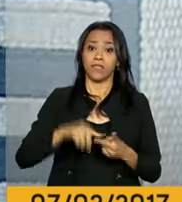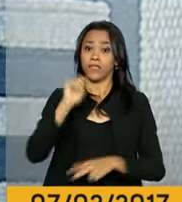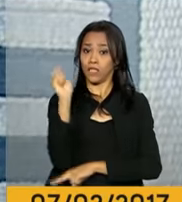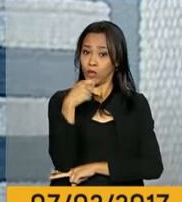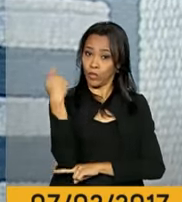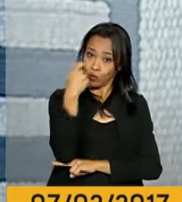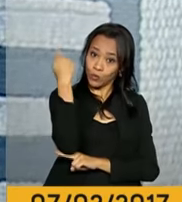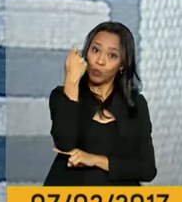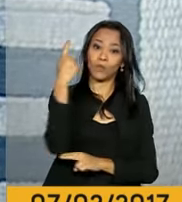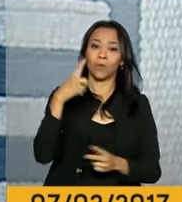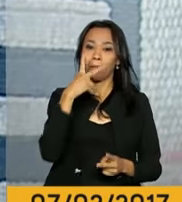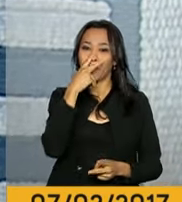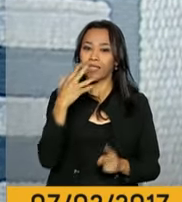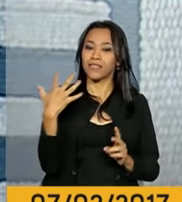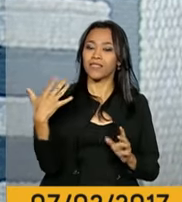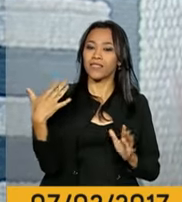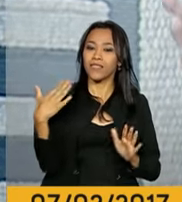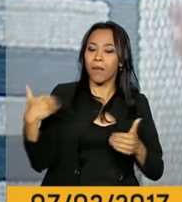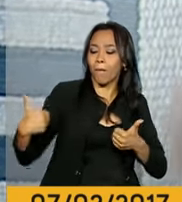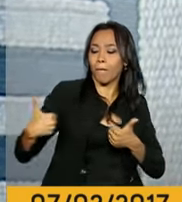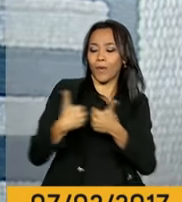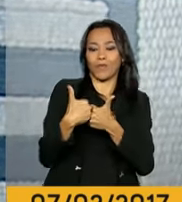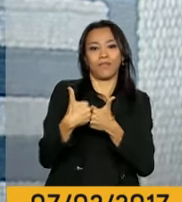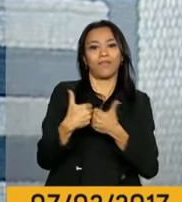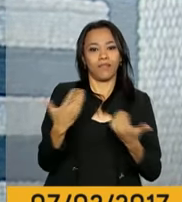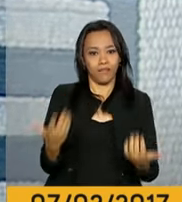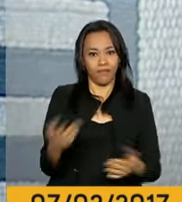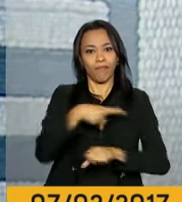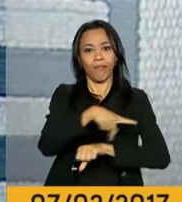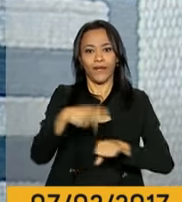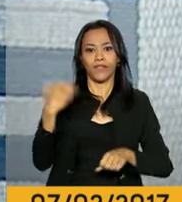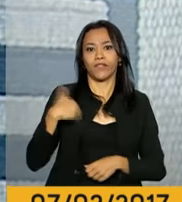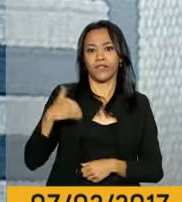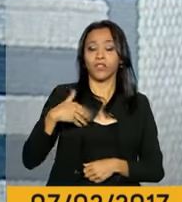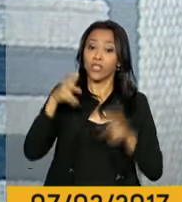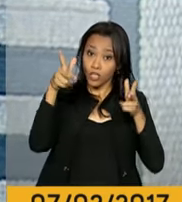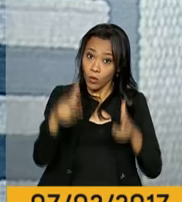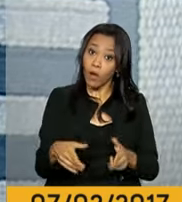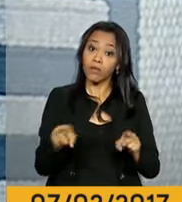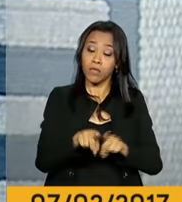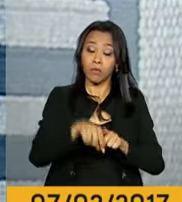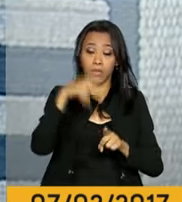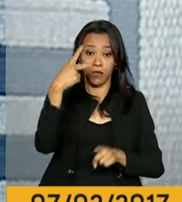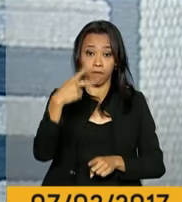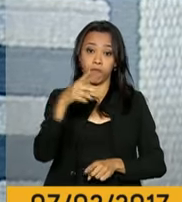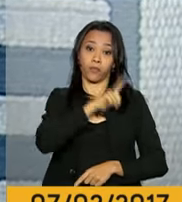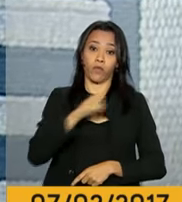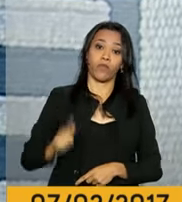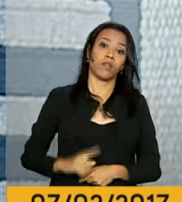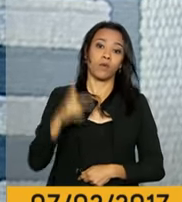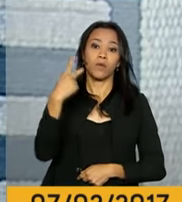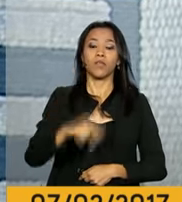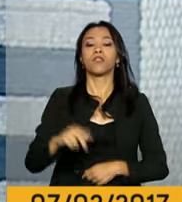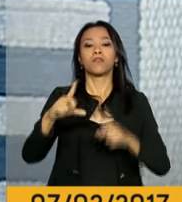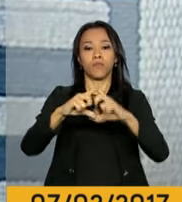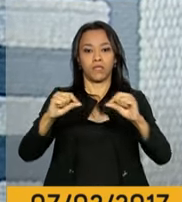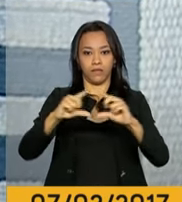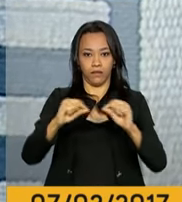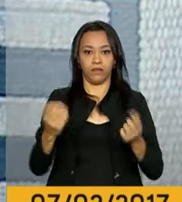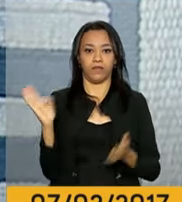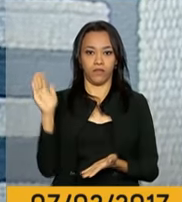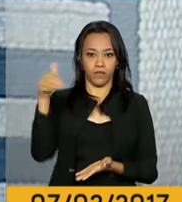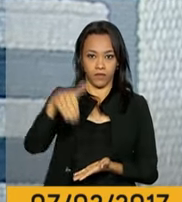integrado Argentina né porque vieram todos assim como governador do Distrito Federal